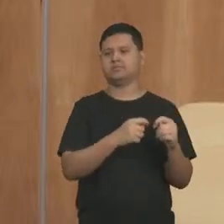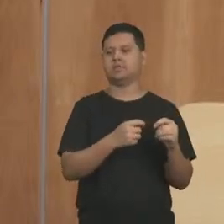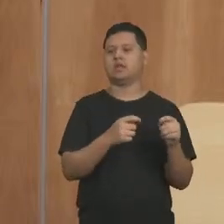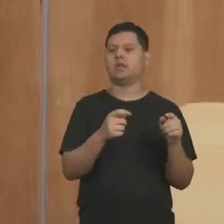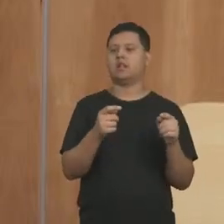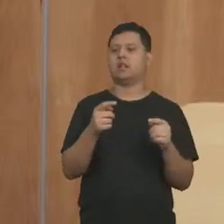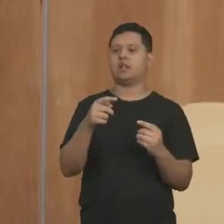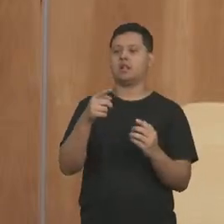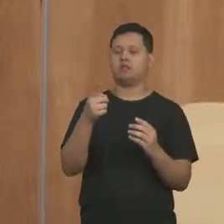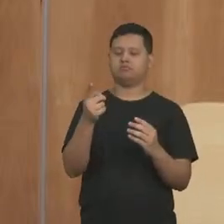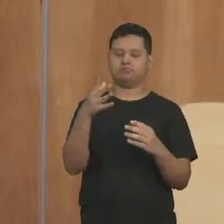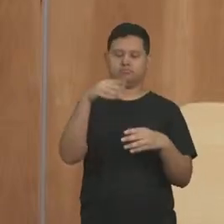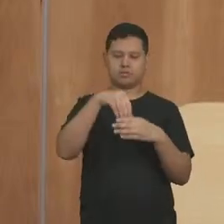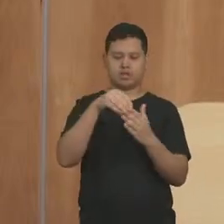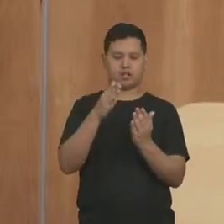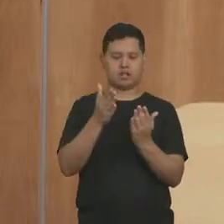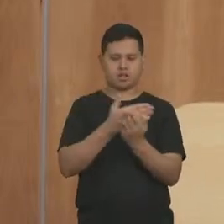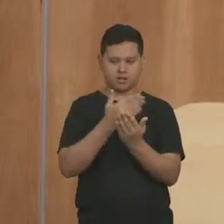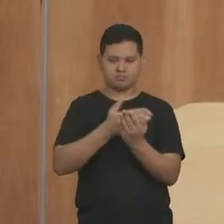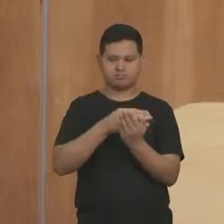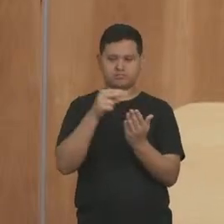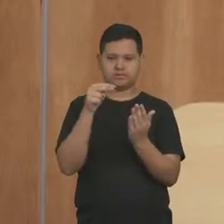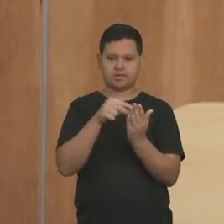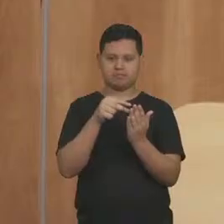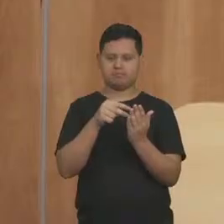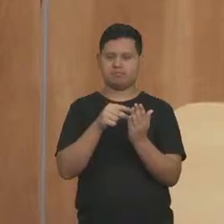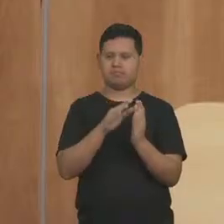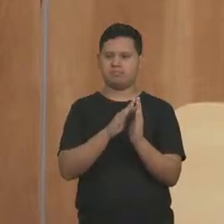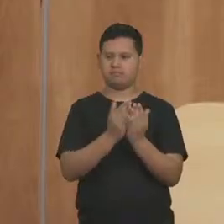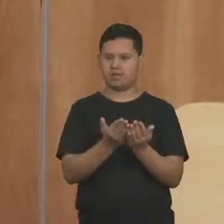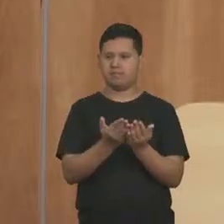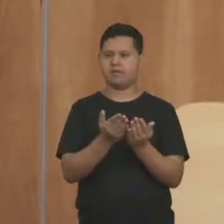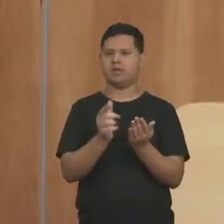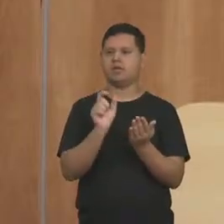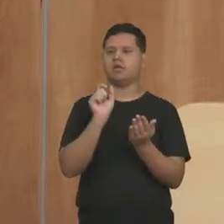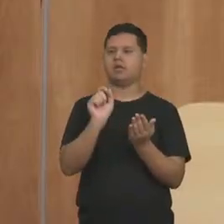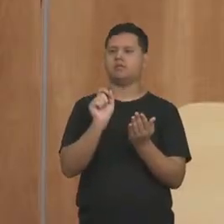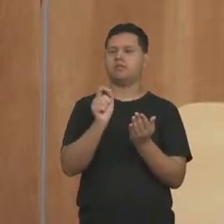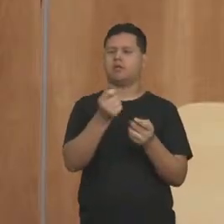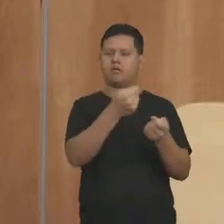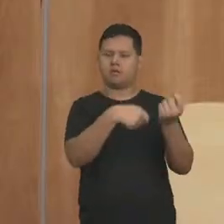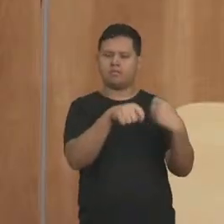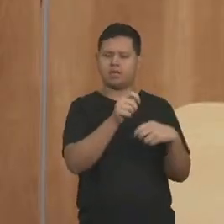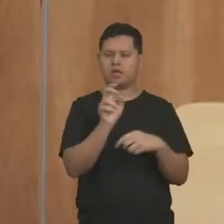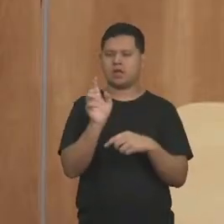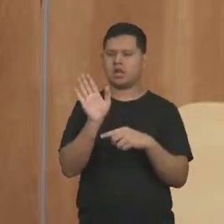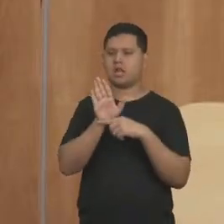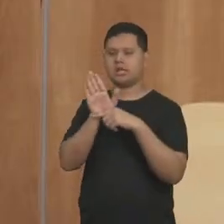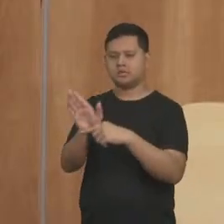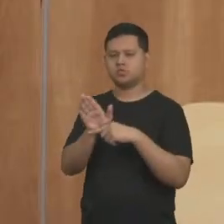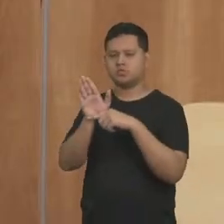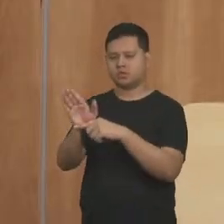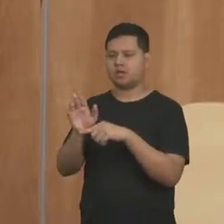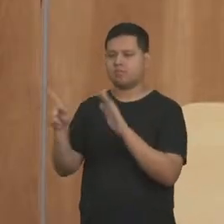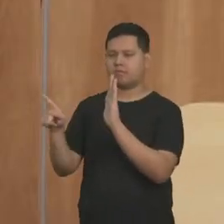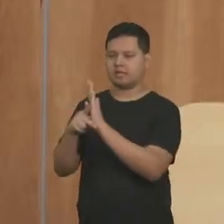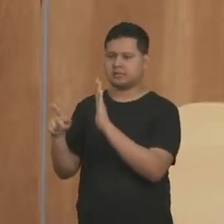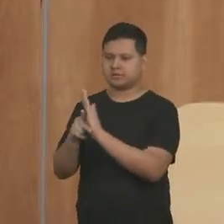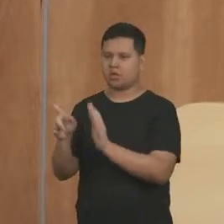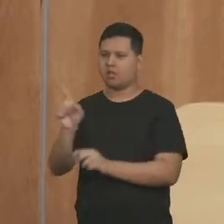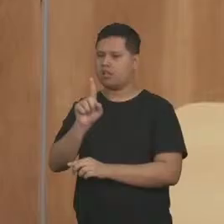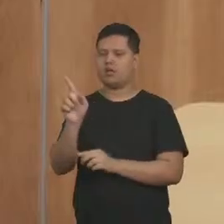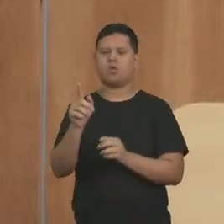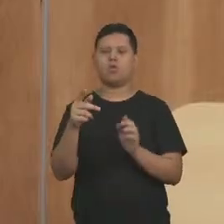Bíblia já fala que a economia está a serviço do homem, não o homem ser serviço da